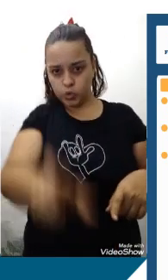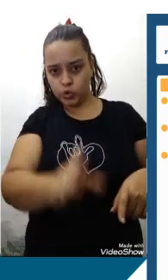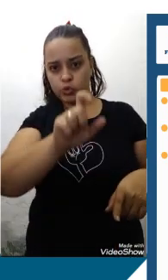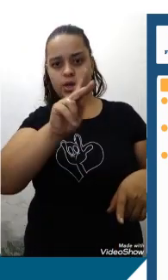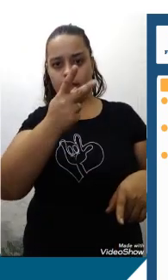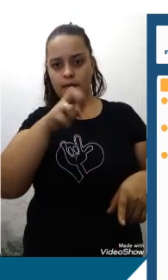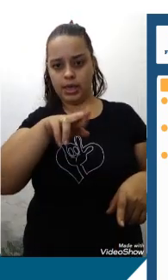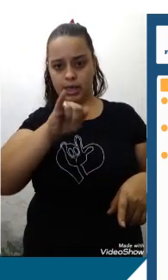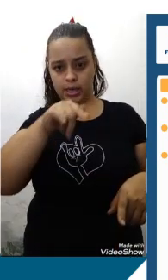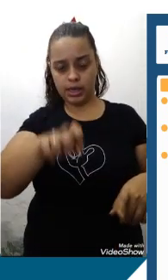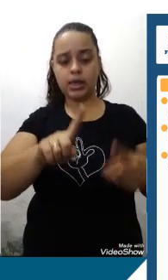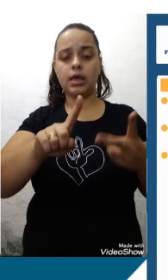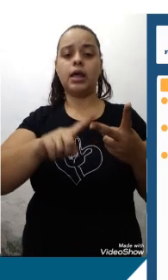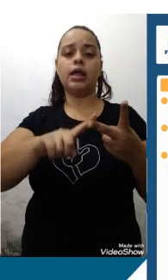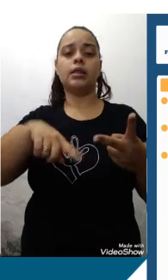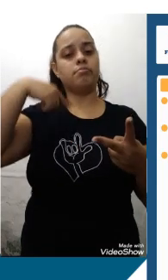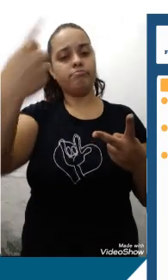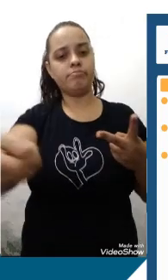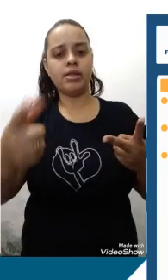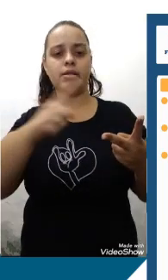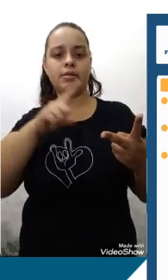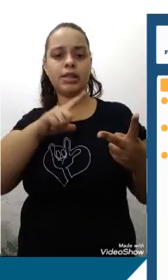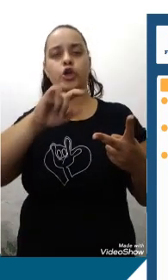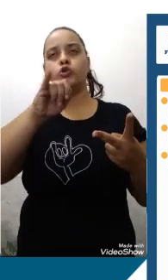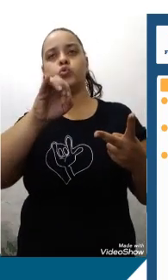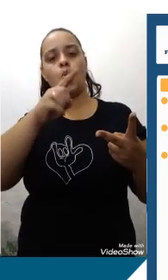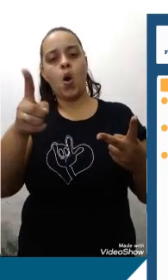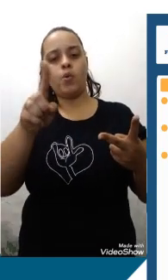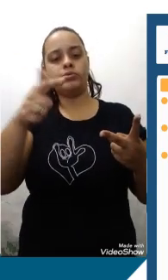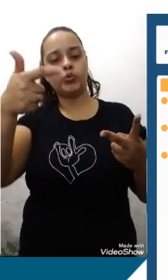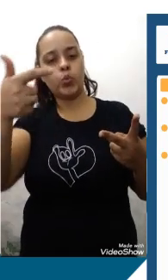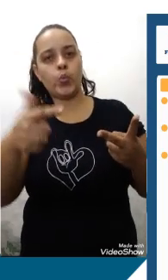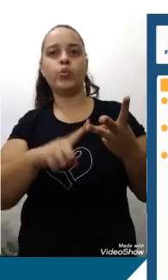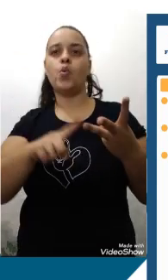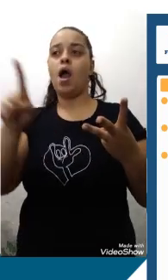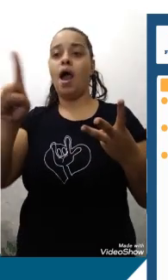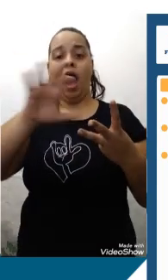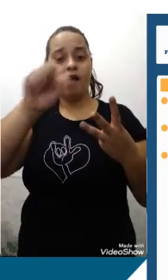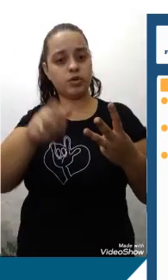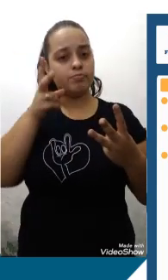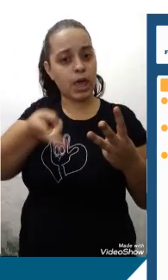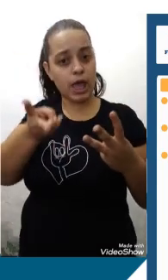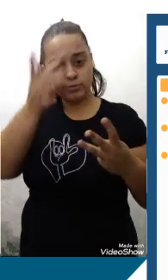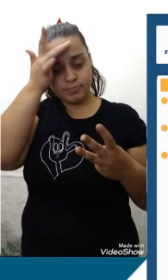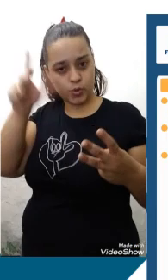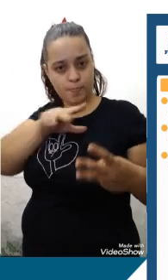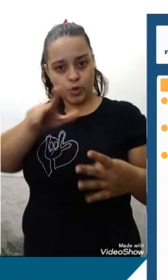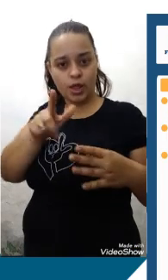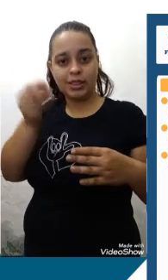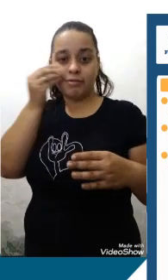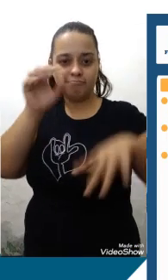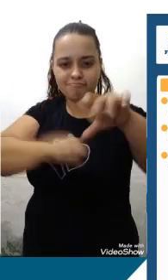concessões do rei Afonso V e depois pelas expedições organizadas pelo rei João II que a costa da África vai continuar sendo explorada, de modo que